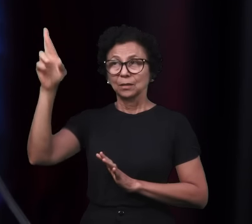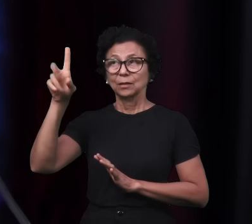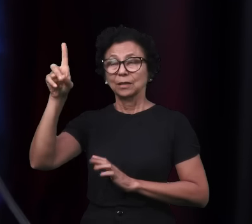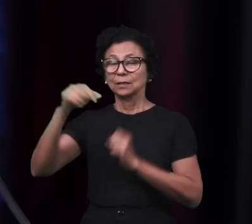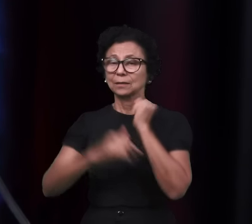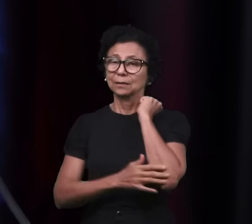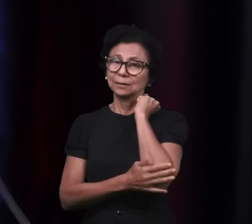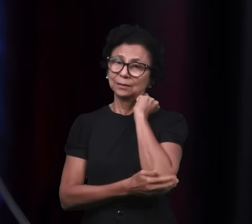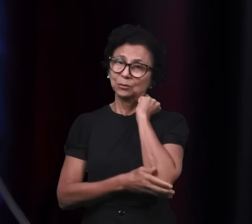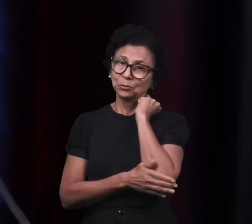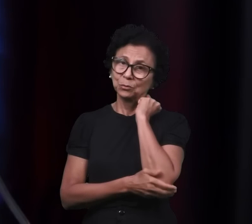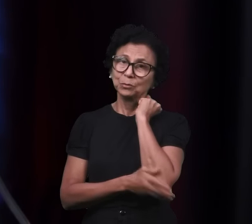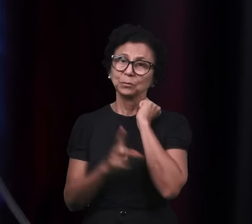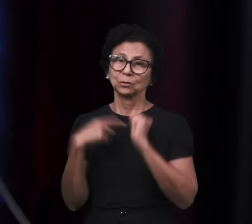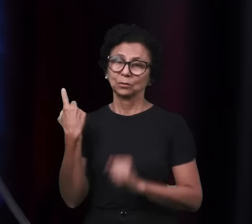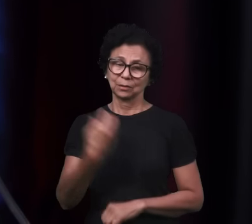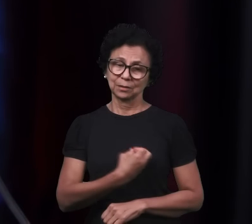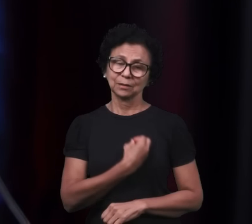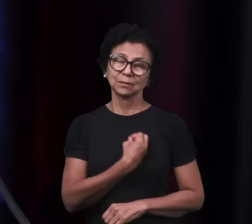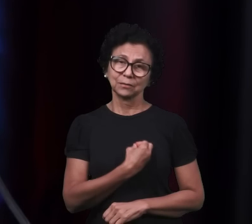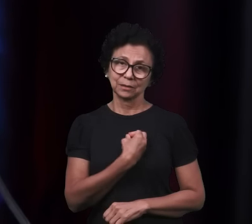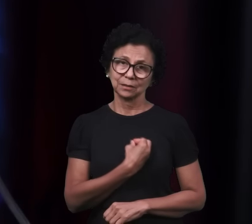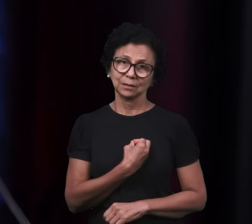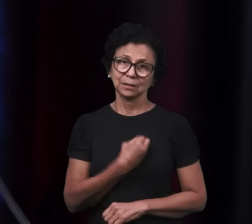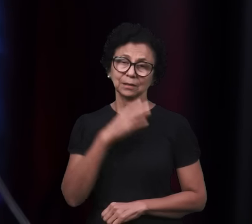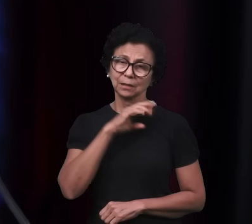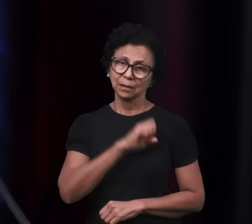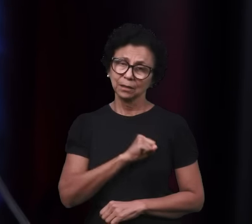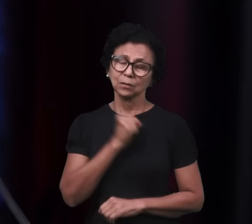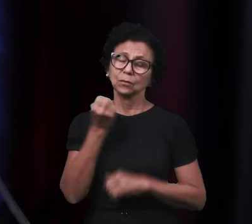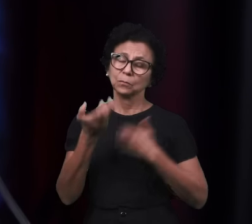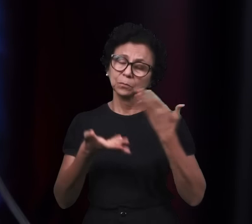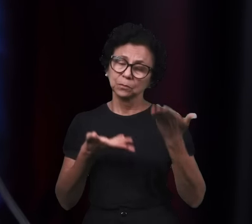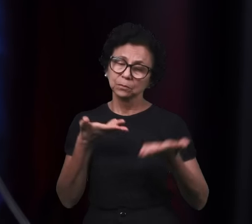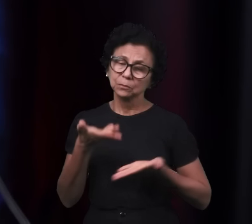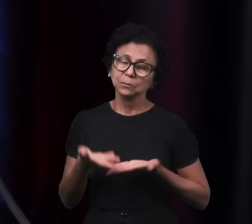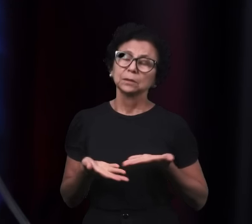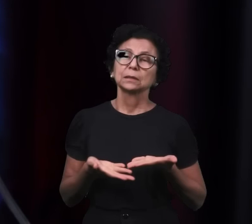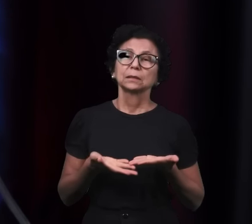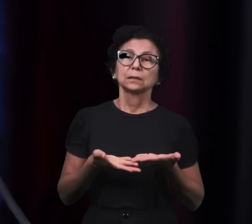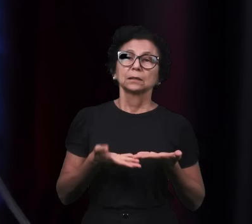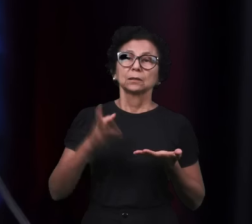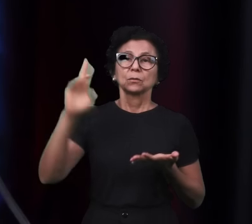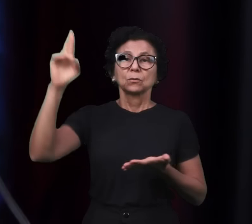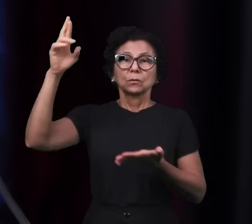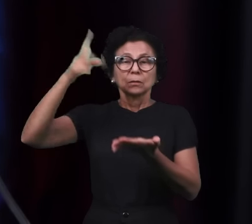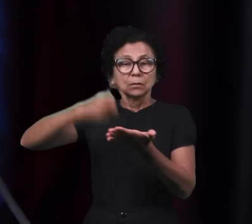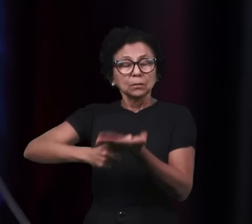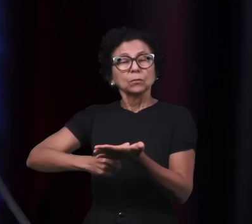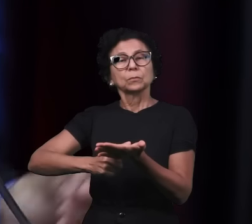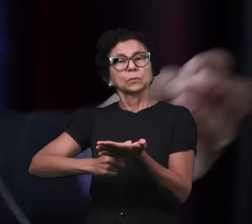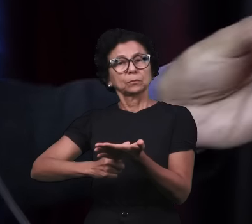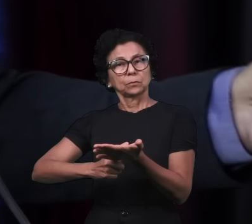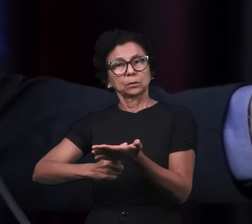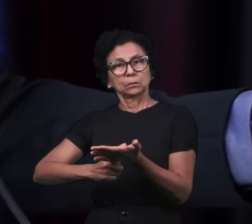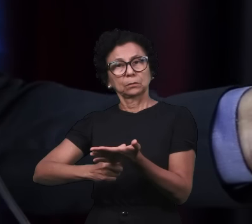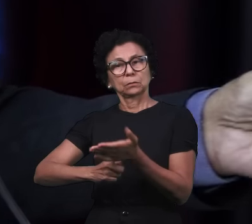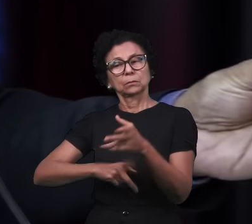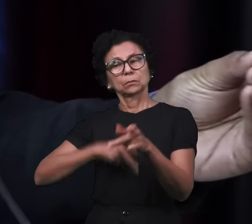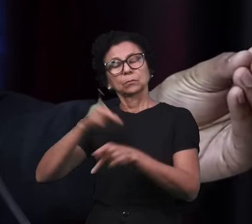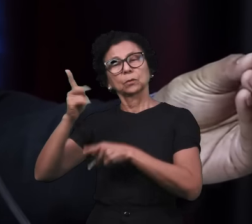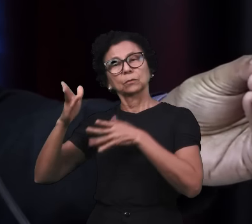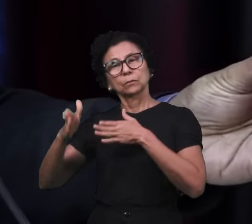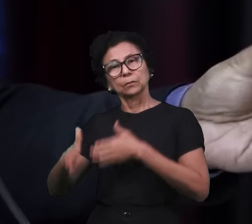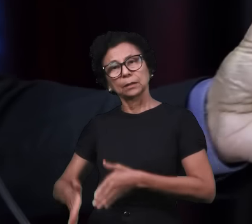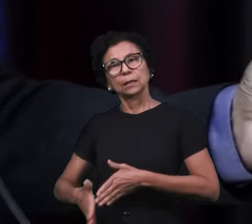seu cuidado. E então o Senhor, ele tem um compromisso com aqueles que são seus, aqueles que ele tirou